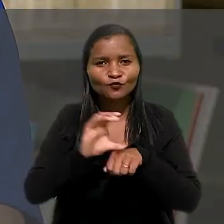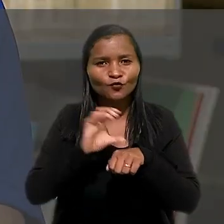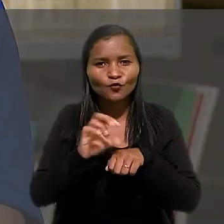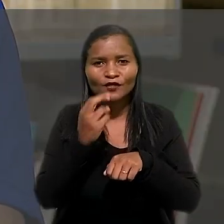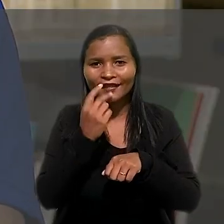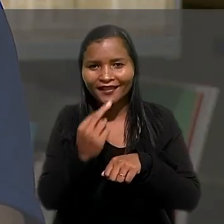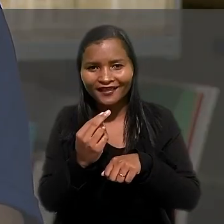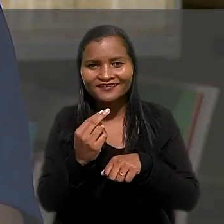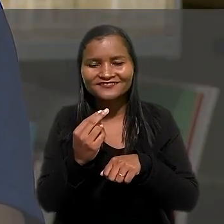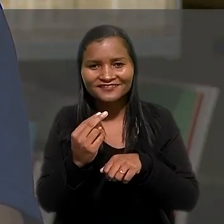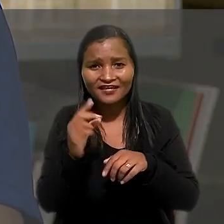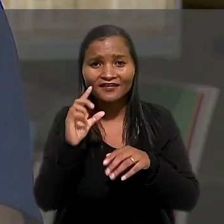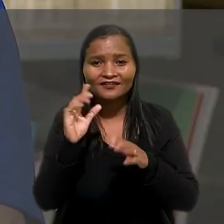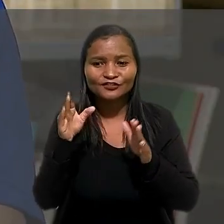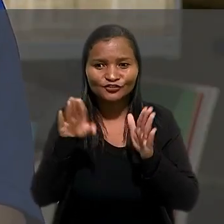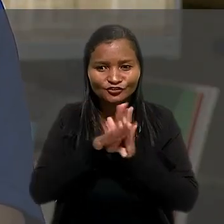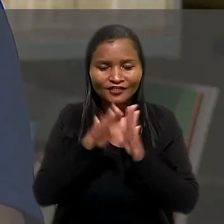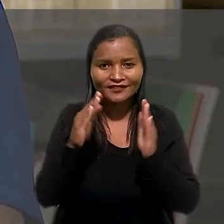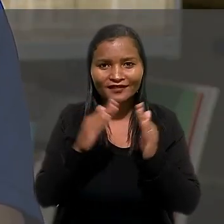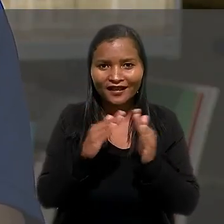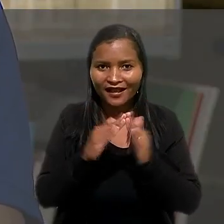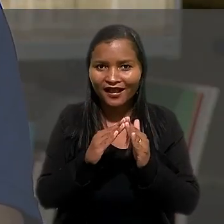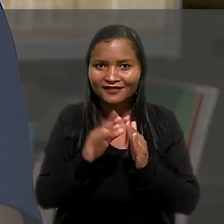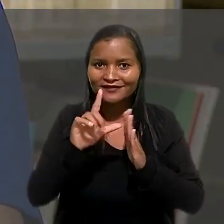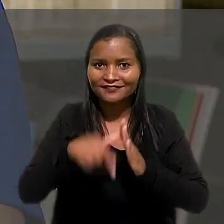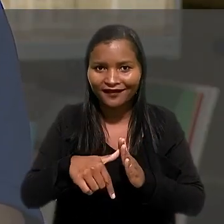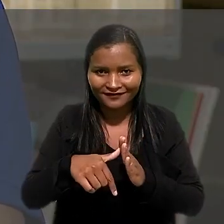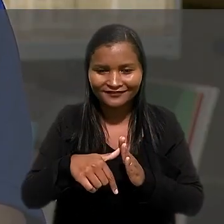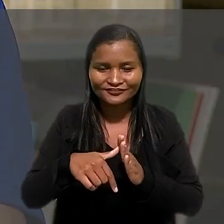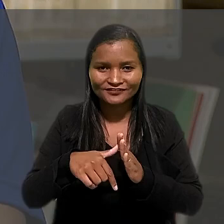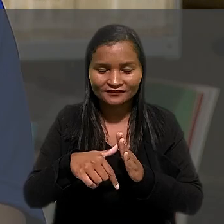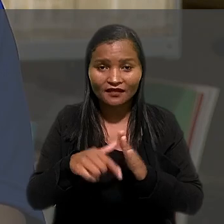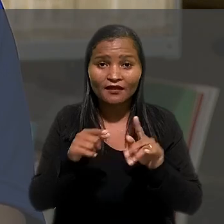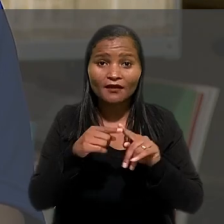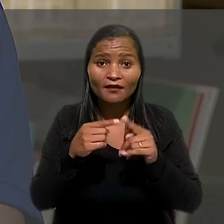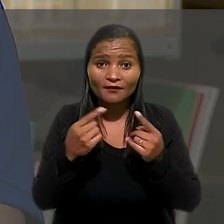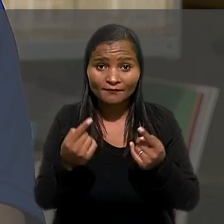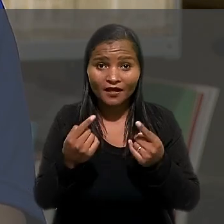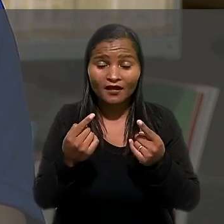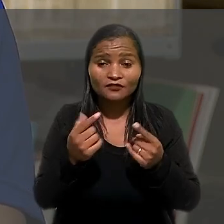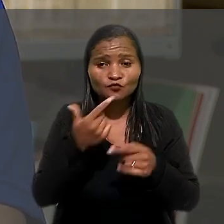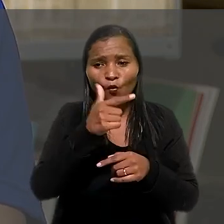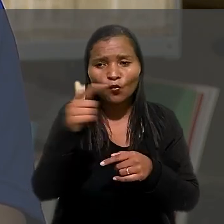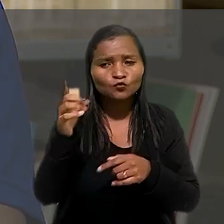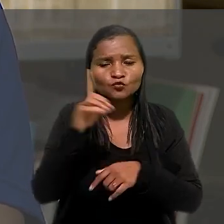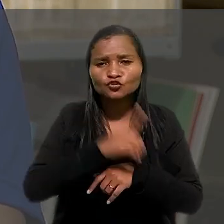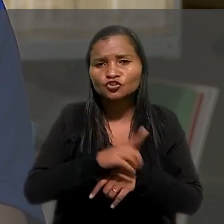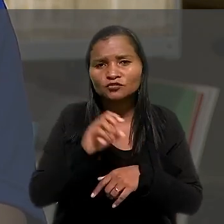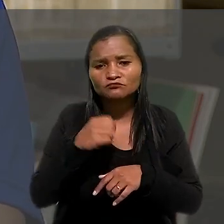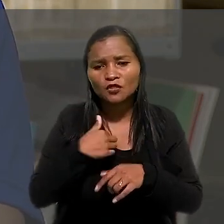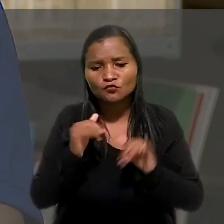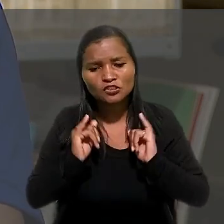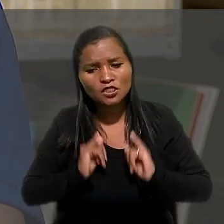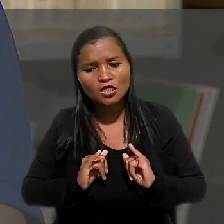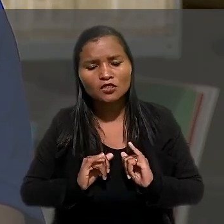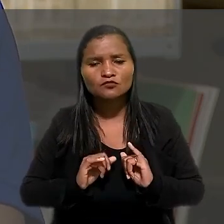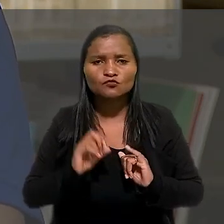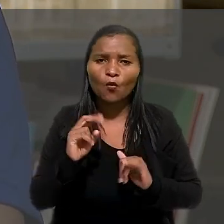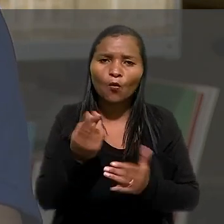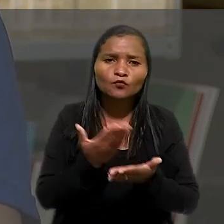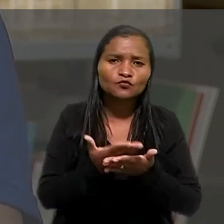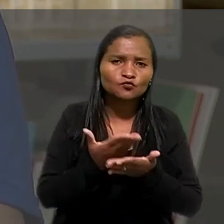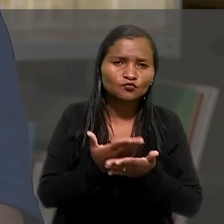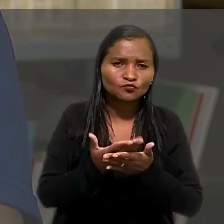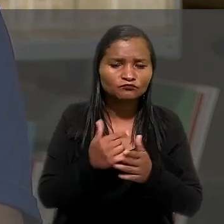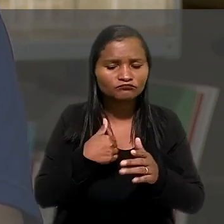direto para o curso de inglês e aí eu chego em casa um pouco tarde, de segunda e quarta. Mas outros dias eu ou descanso ou estudo, assim, vou revezando